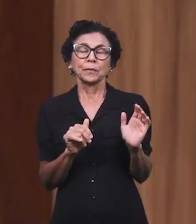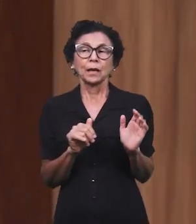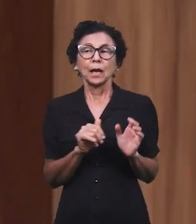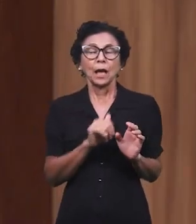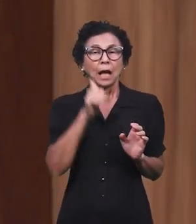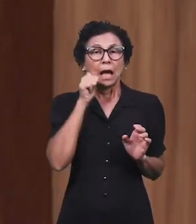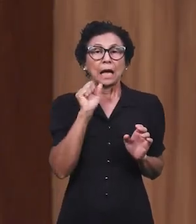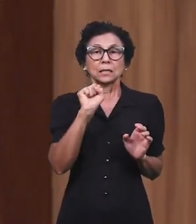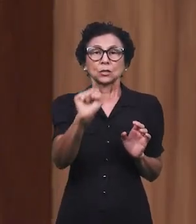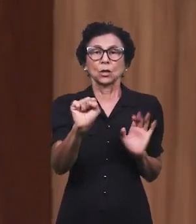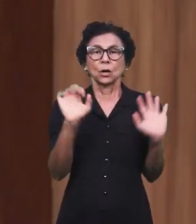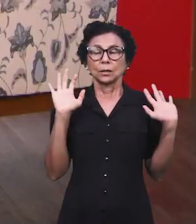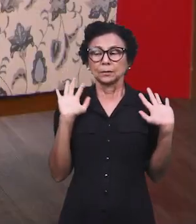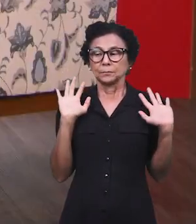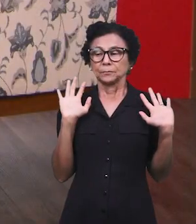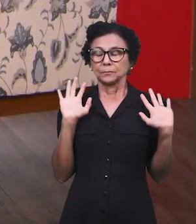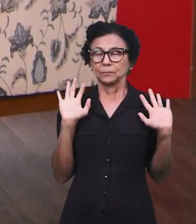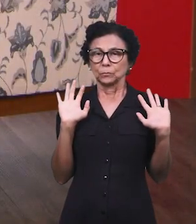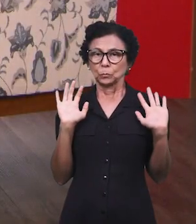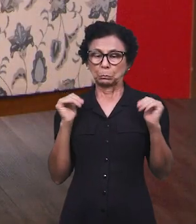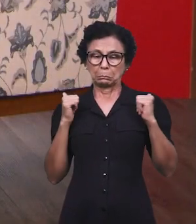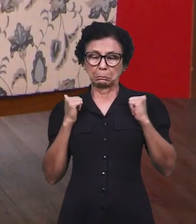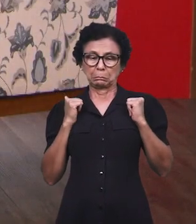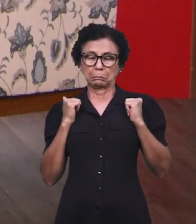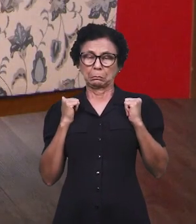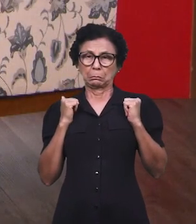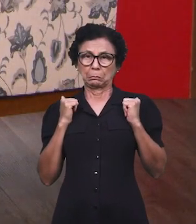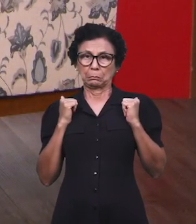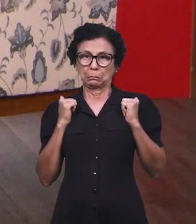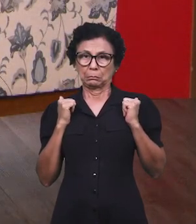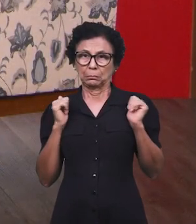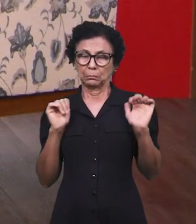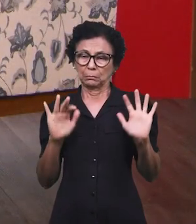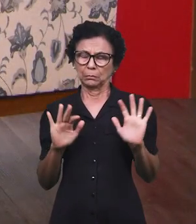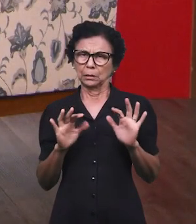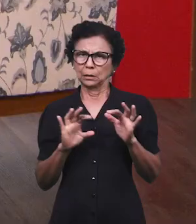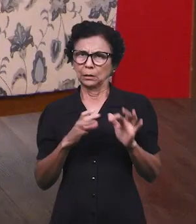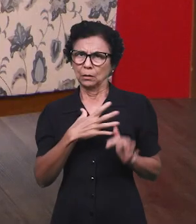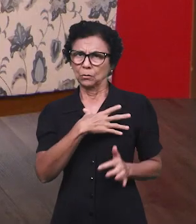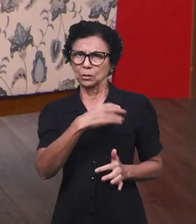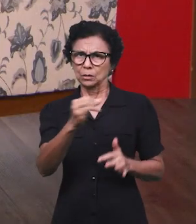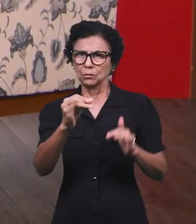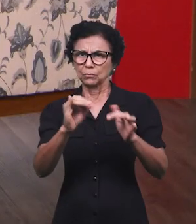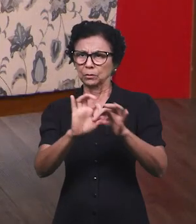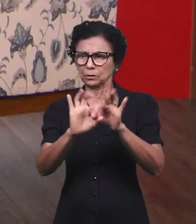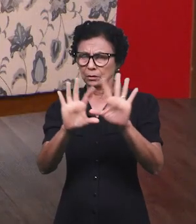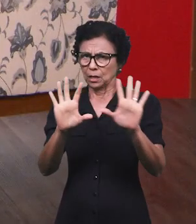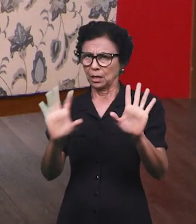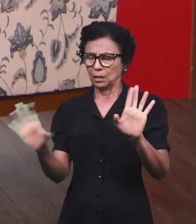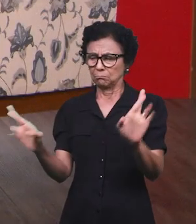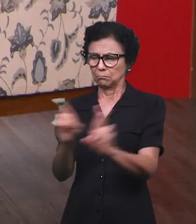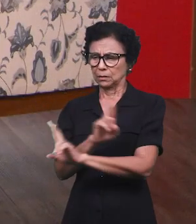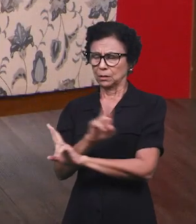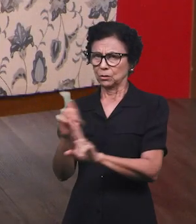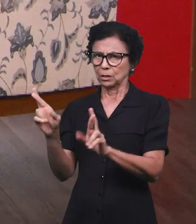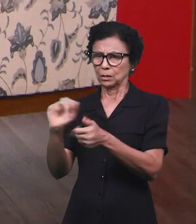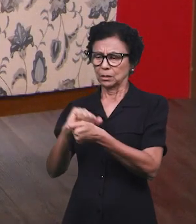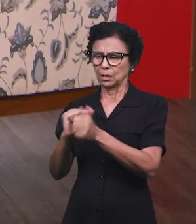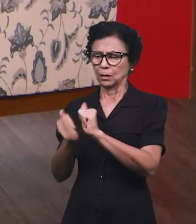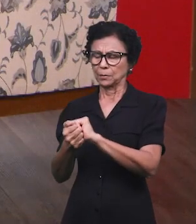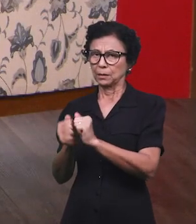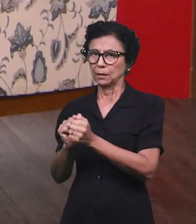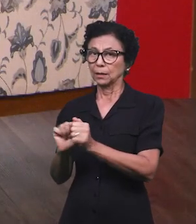não é dona da vida do seu filho. Deixa o seu filho se adequar lá nesse relacionamento